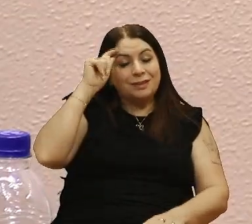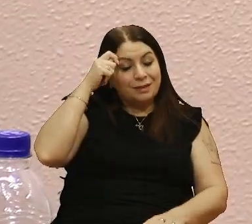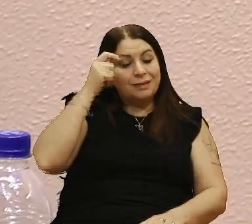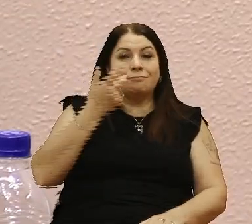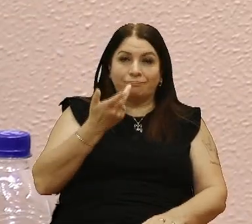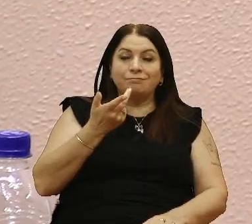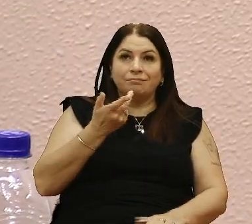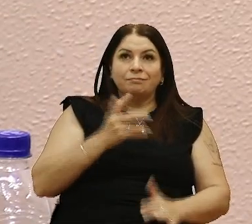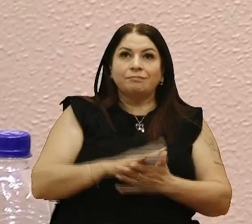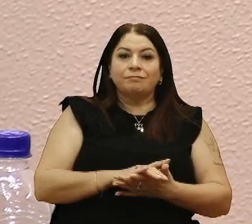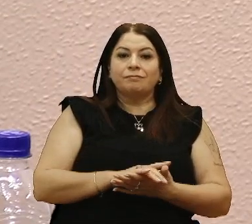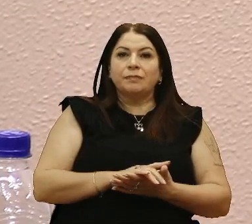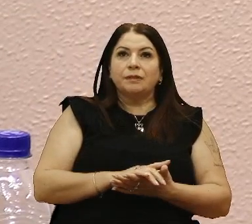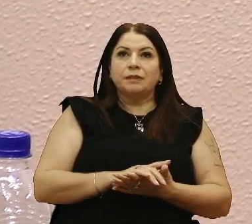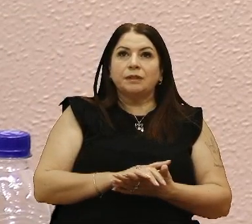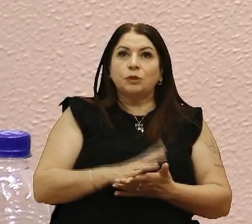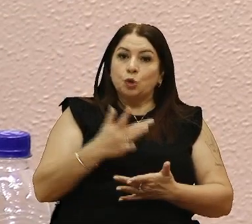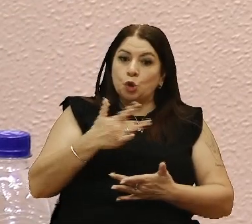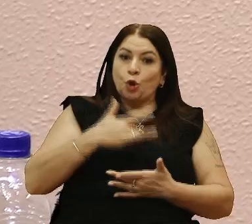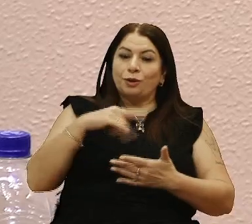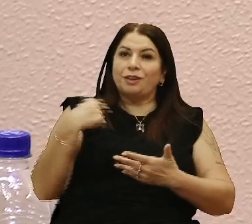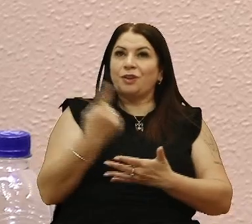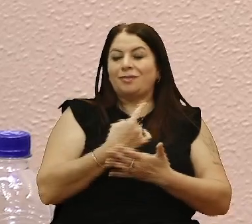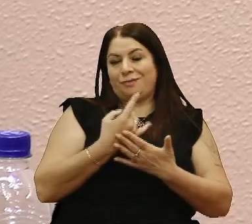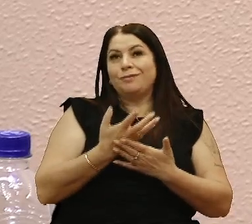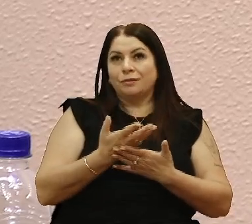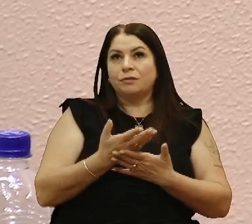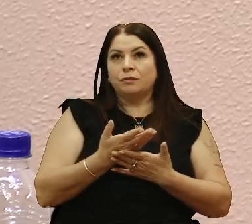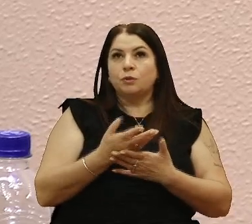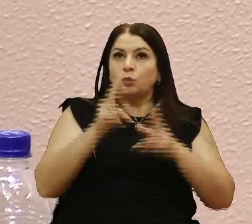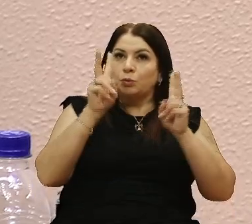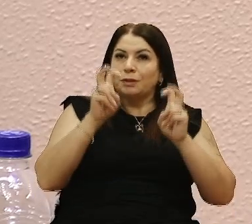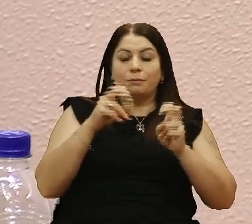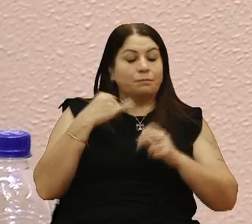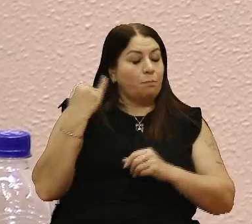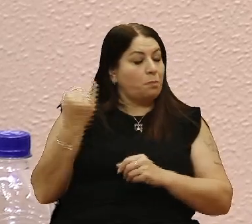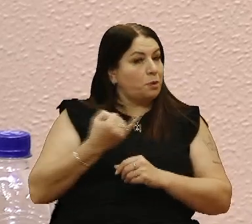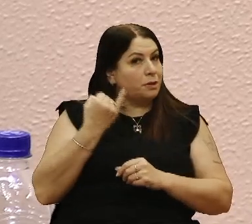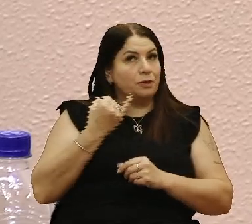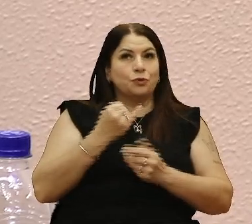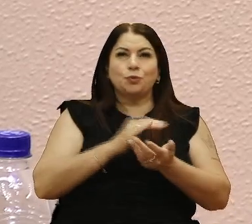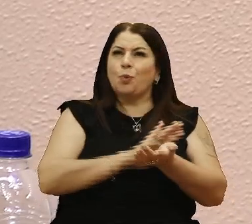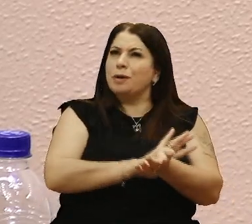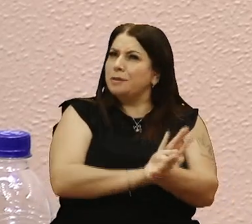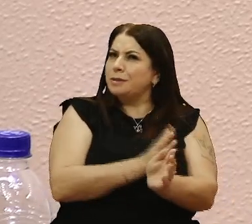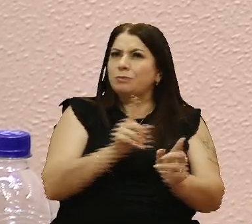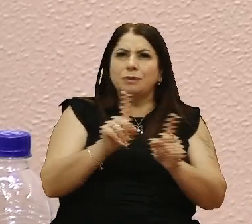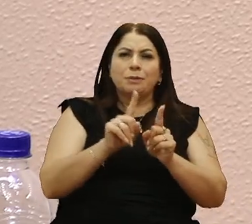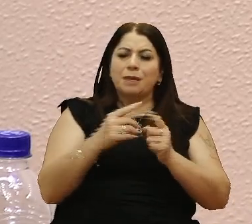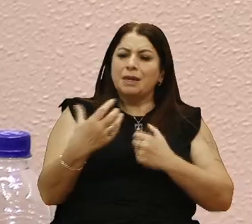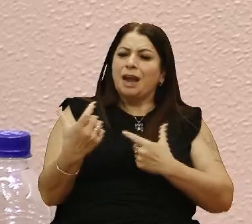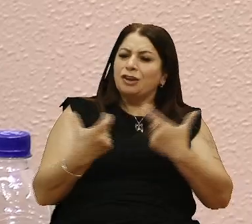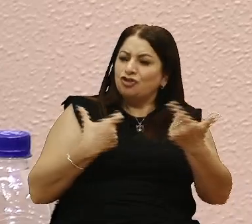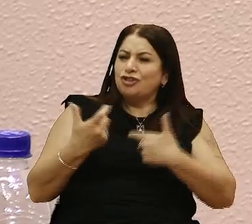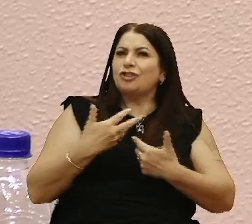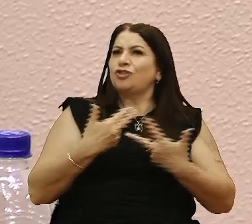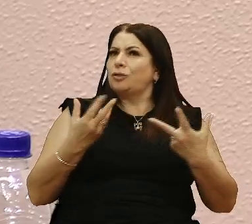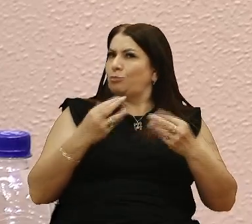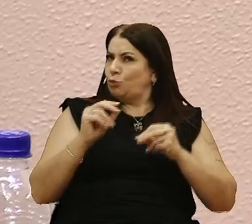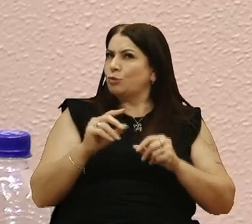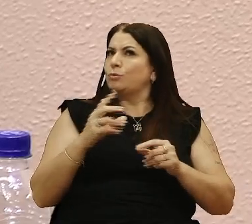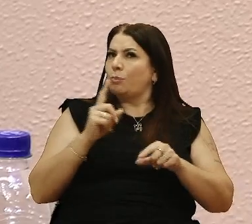bate em nós, na medida que o tema é caro, o racismo também nos atinge em vários